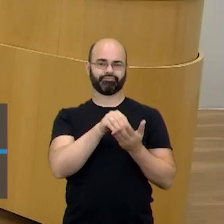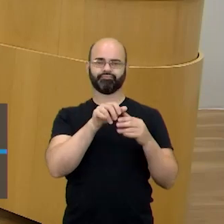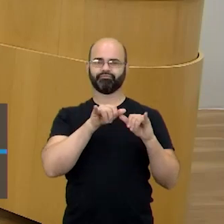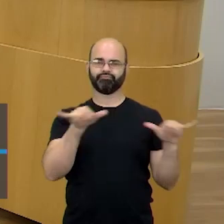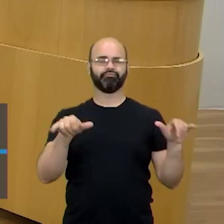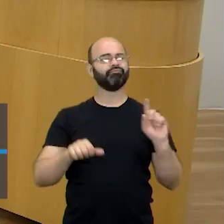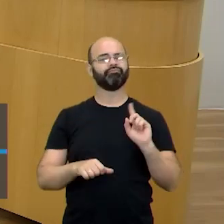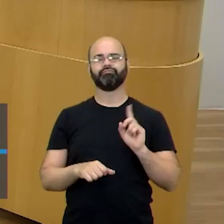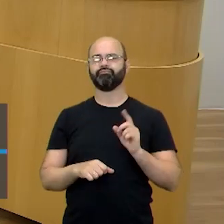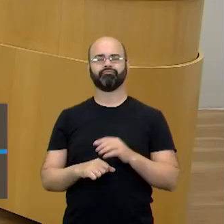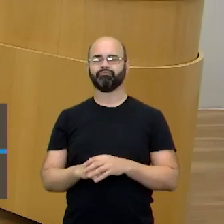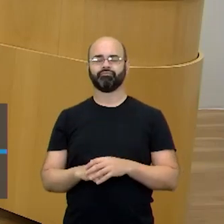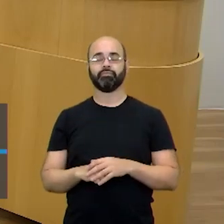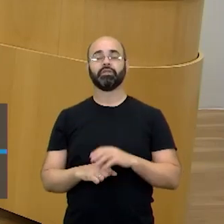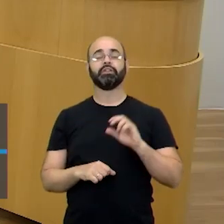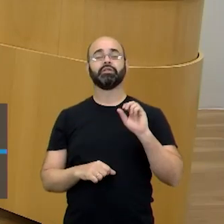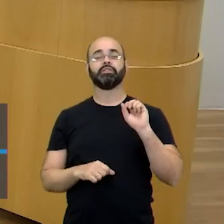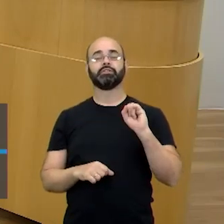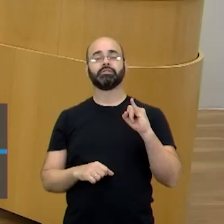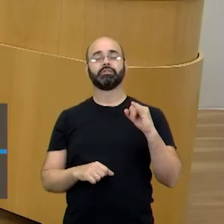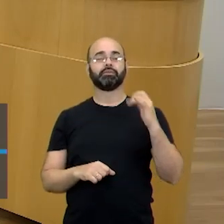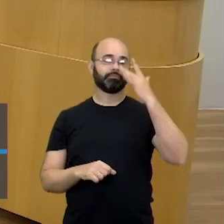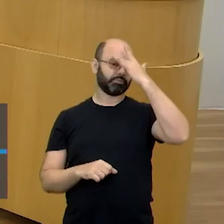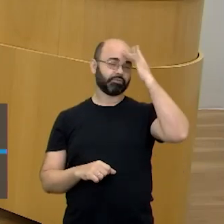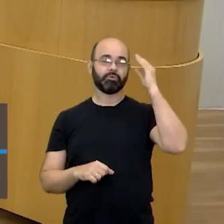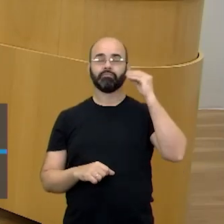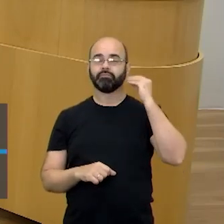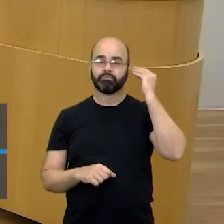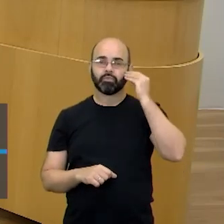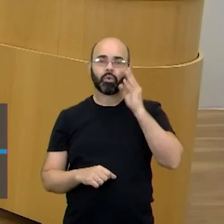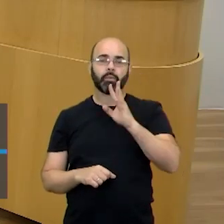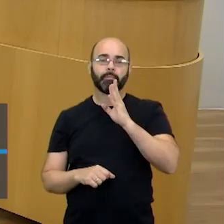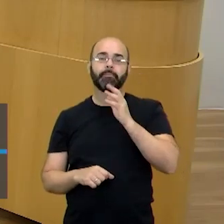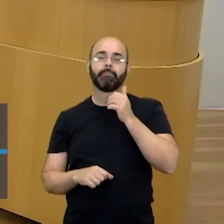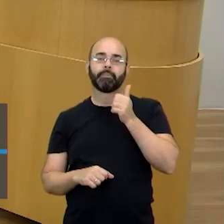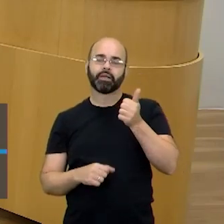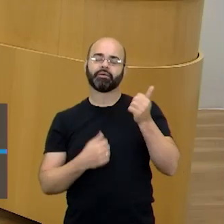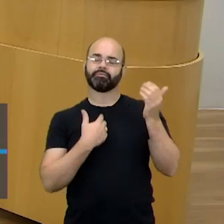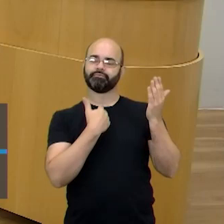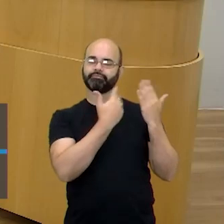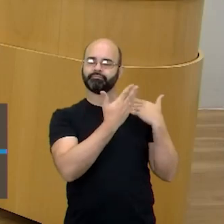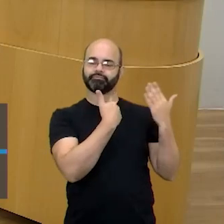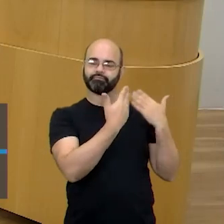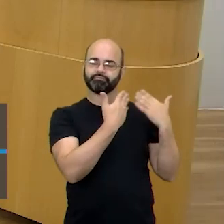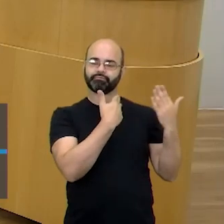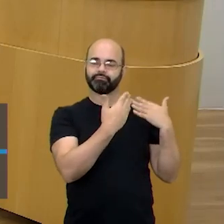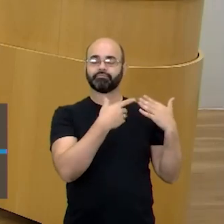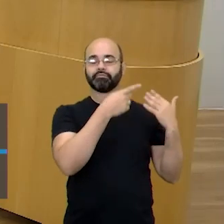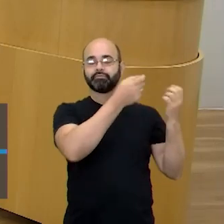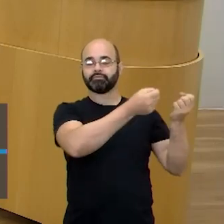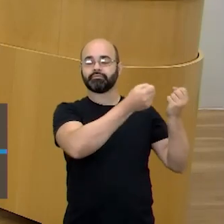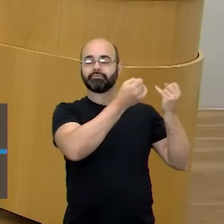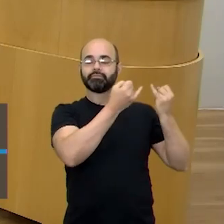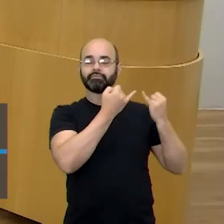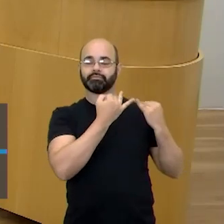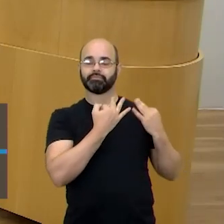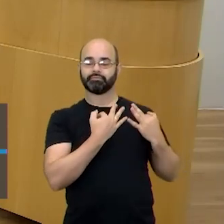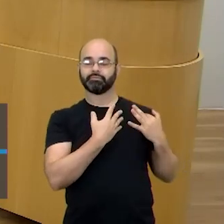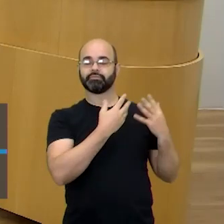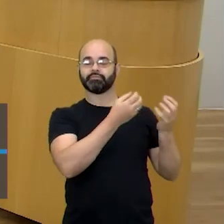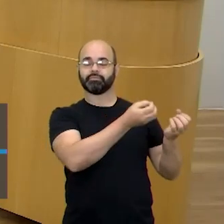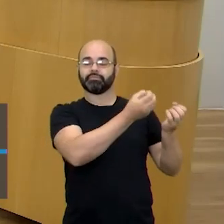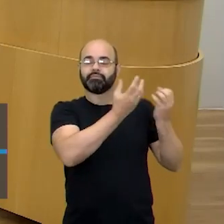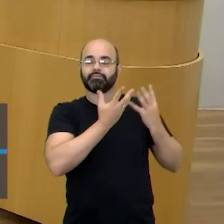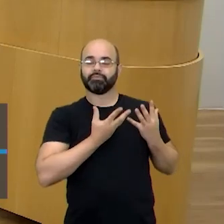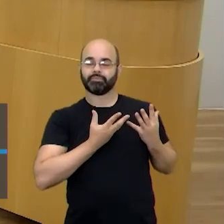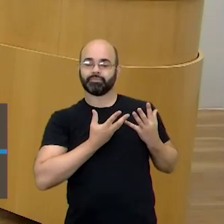só fica sabendo quando a gente conversa com uma pessoa experiente e ela acaba trazendo, então, esse apanhado para nós.